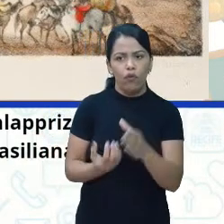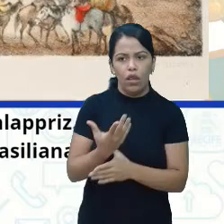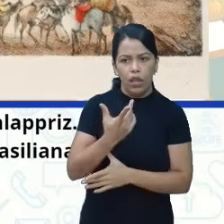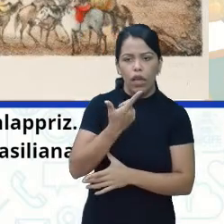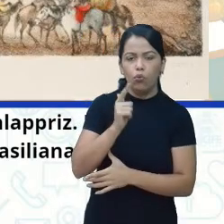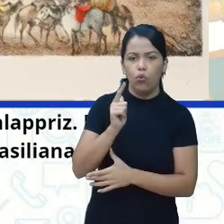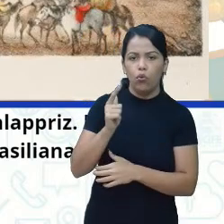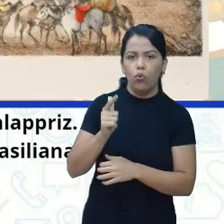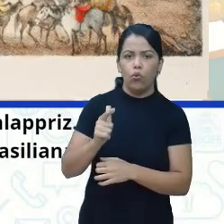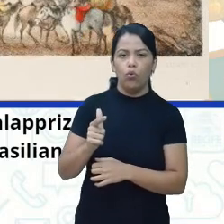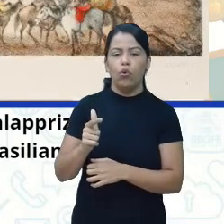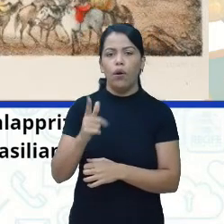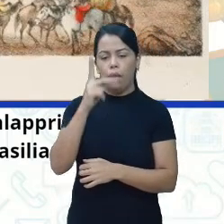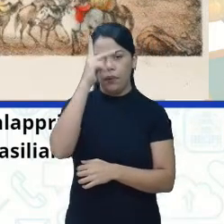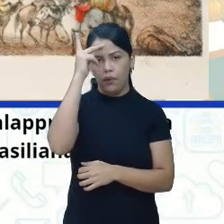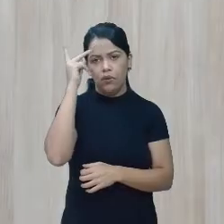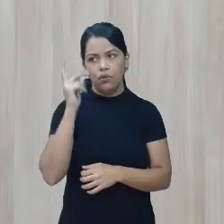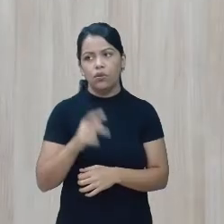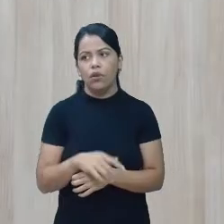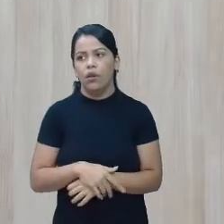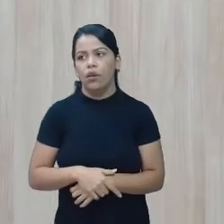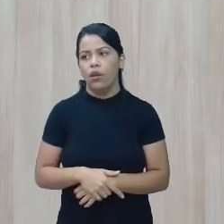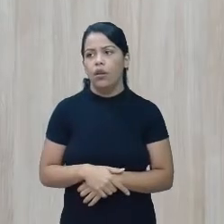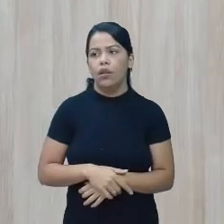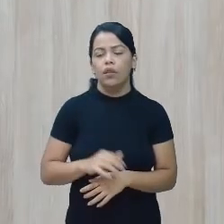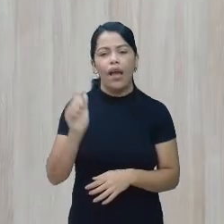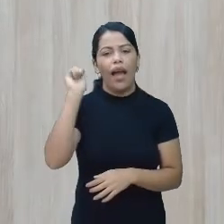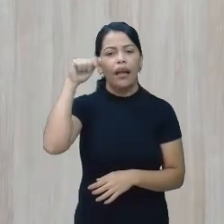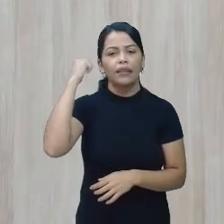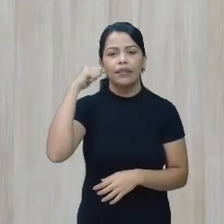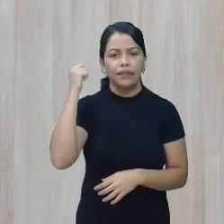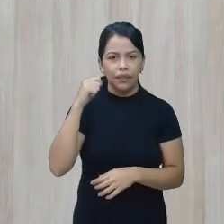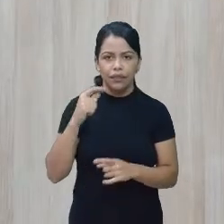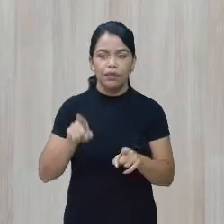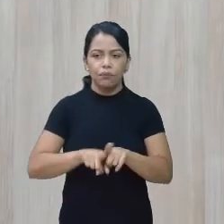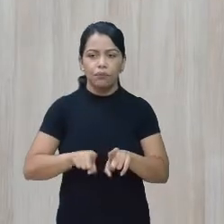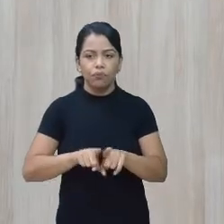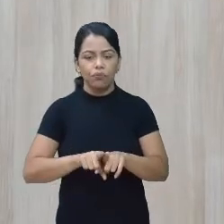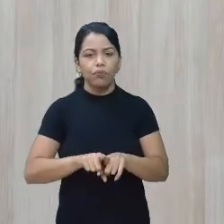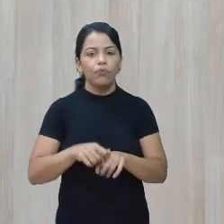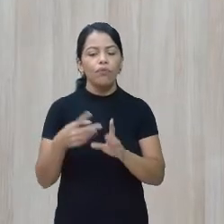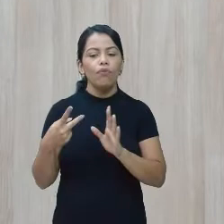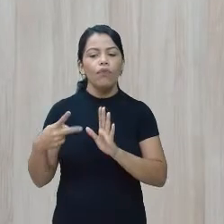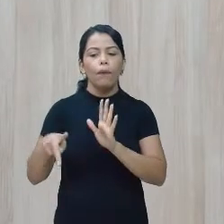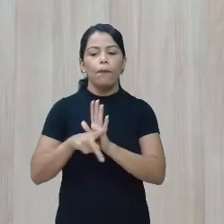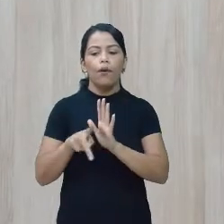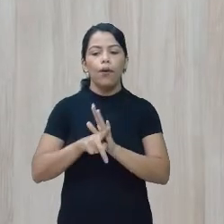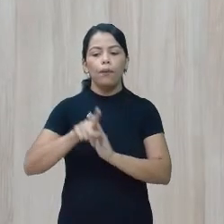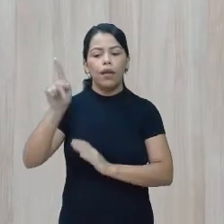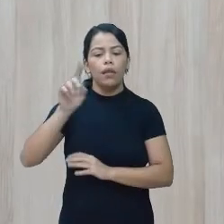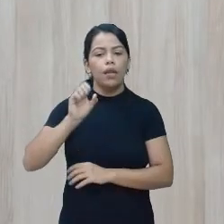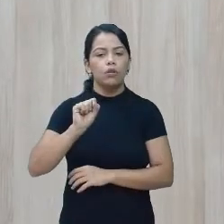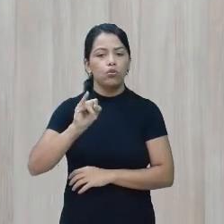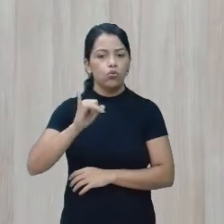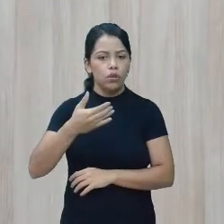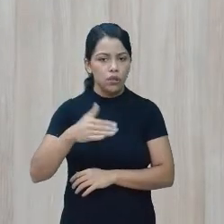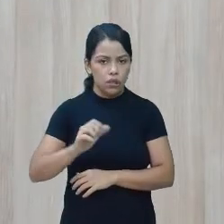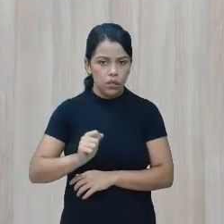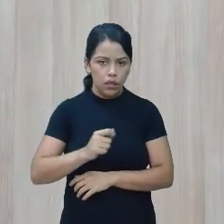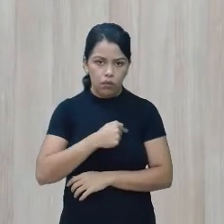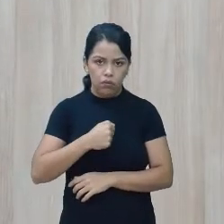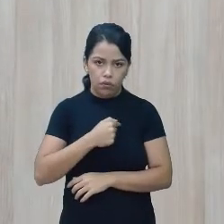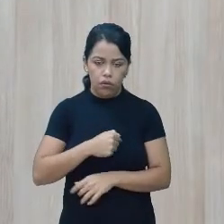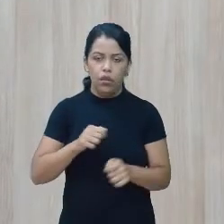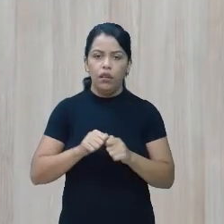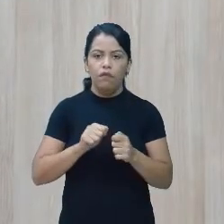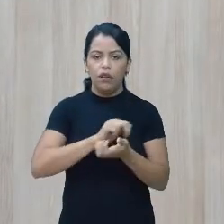era também um artista suíço, né, que veio para cá e fez uma série de representações